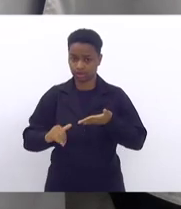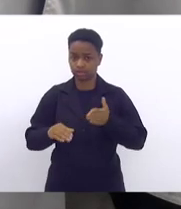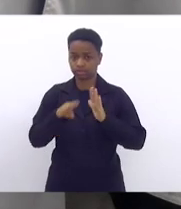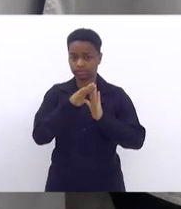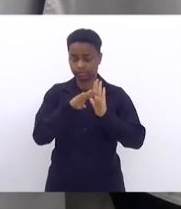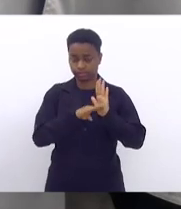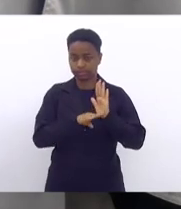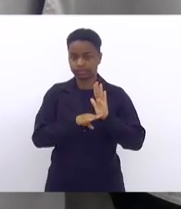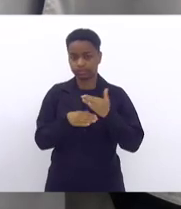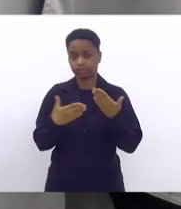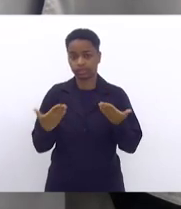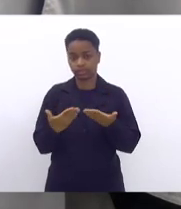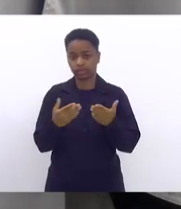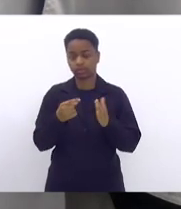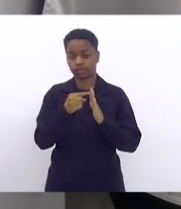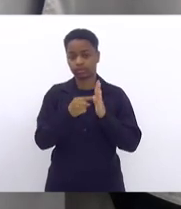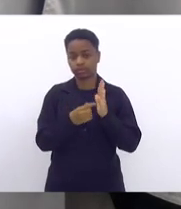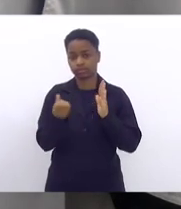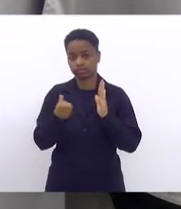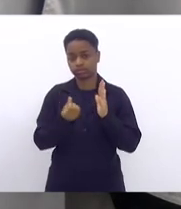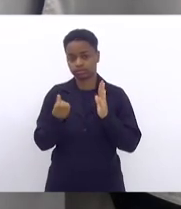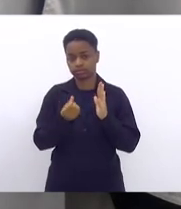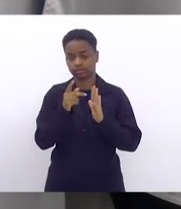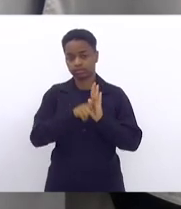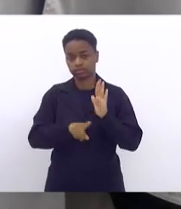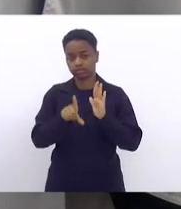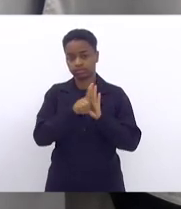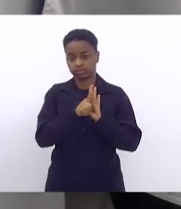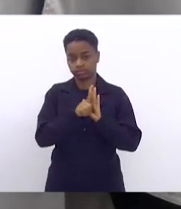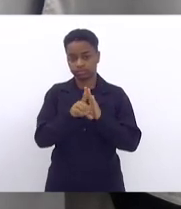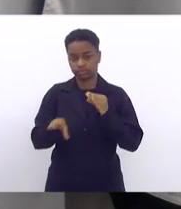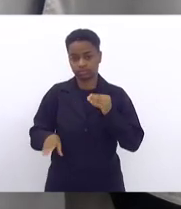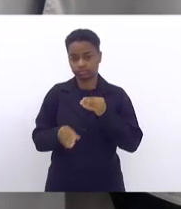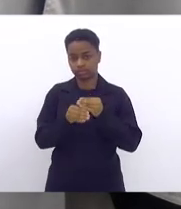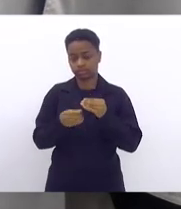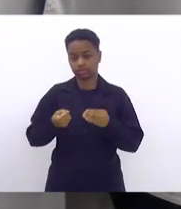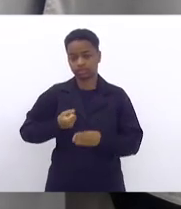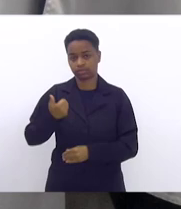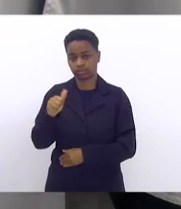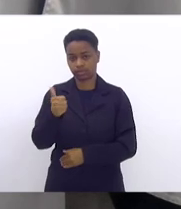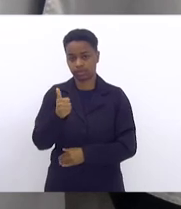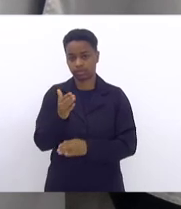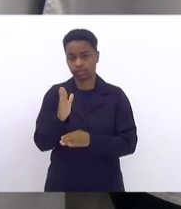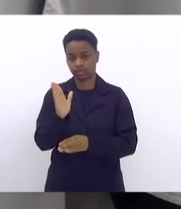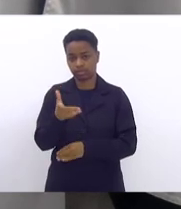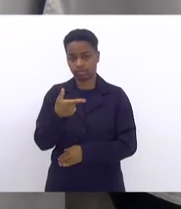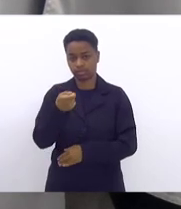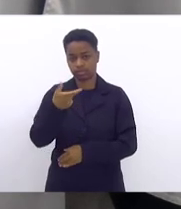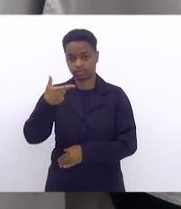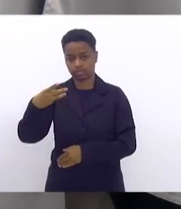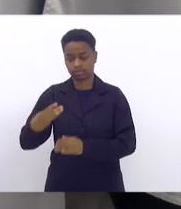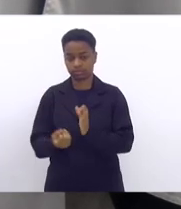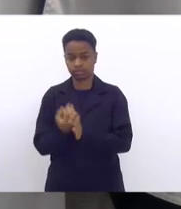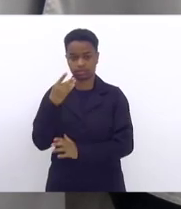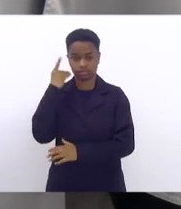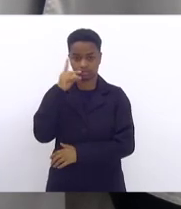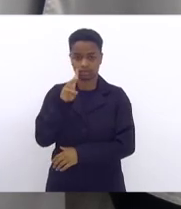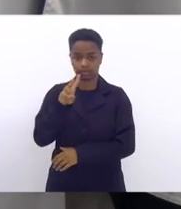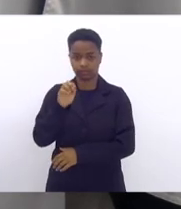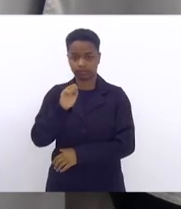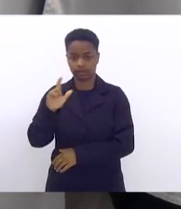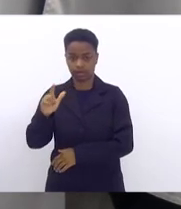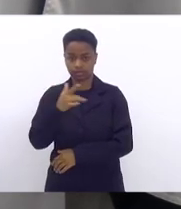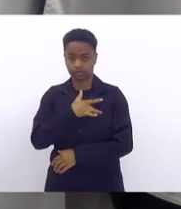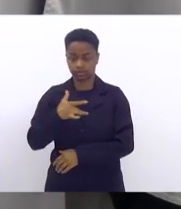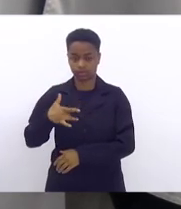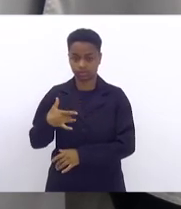pauta. Passo então o item 6 da pauta. O projeto de lei complementar número 11 de 2023, de autoria do deputado Valdeci da Saúde,